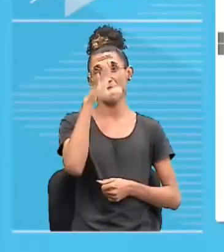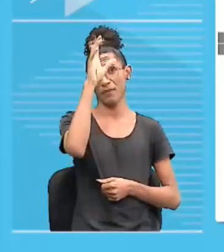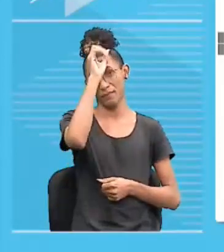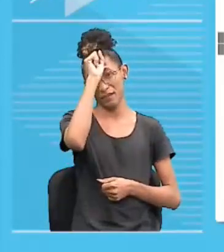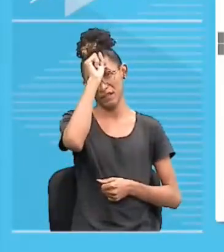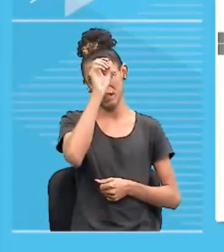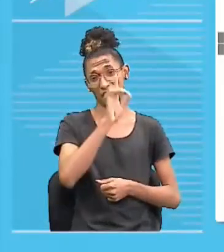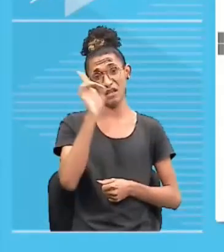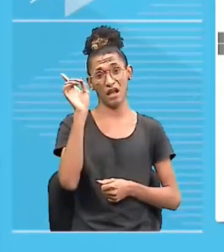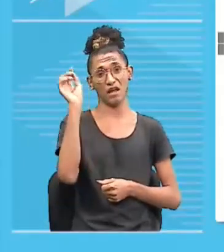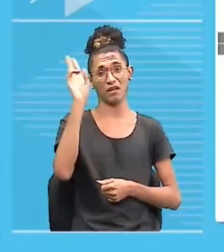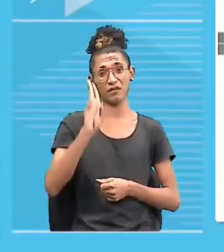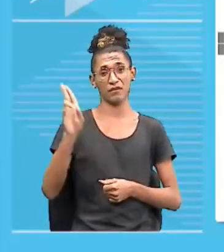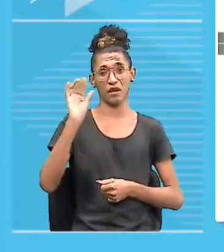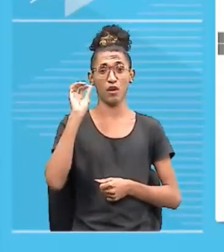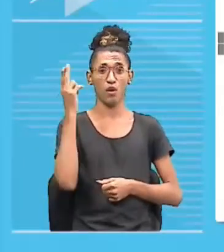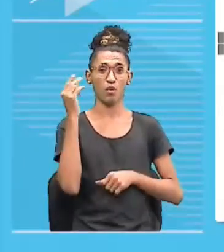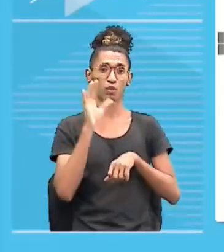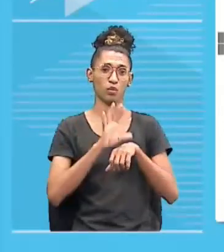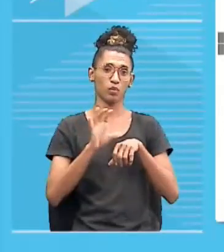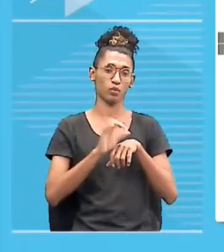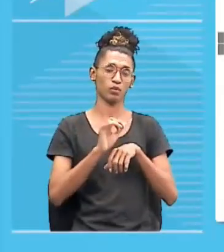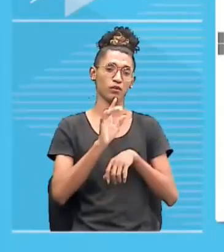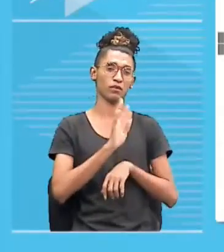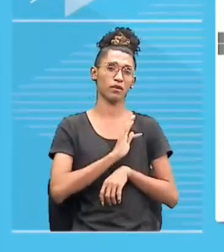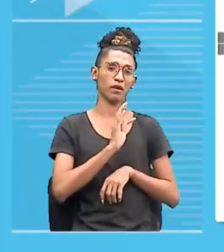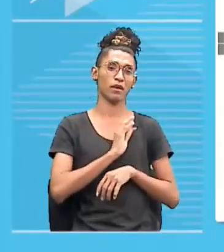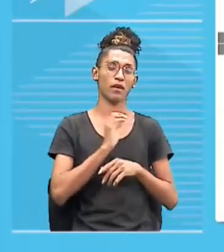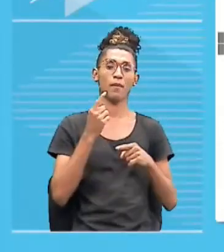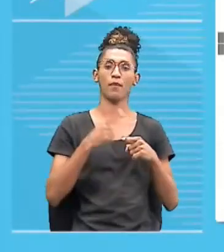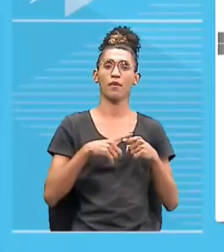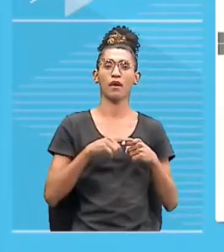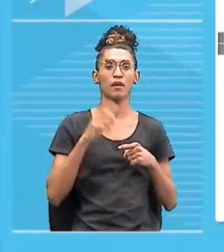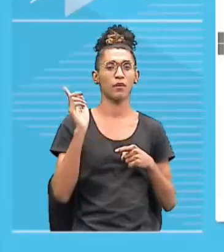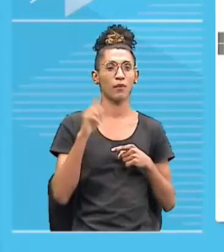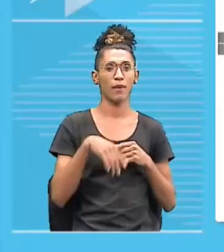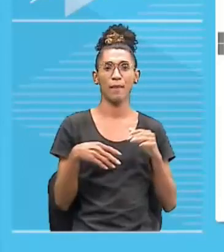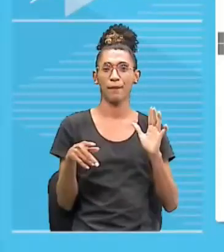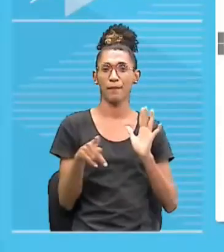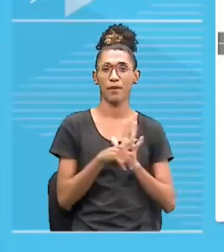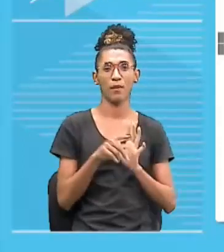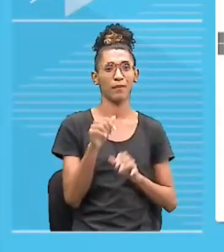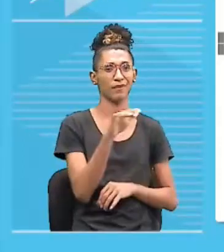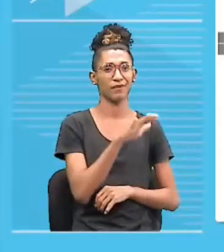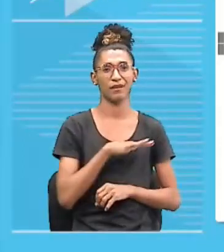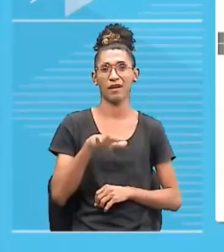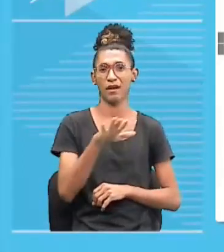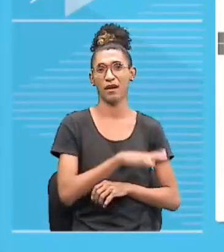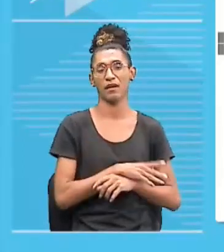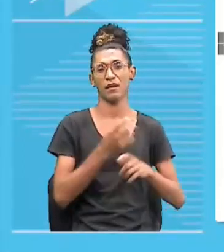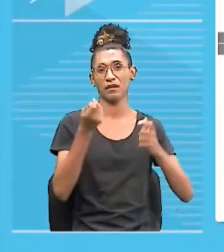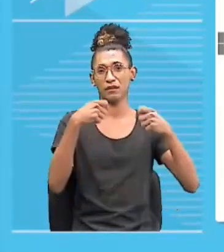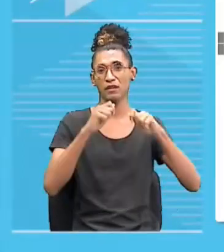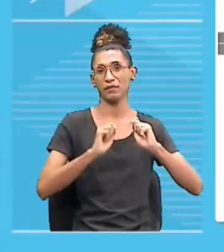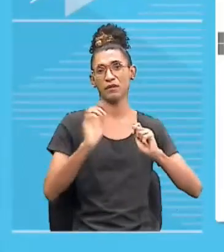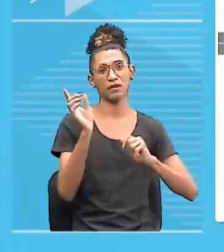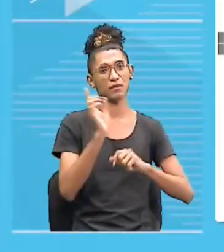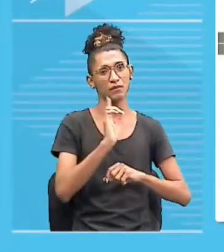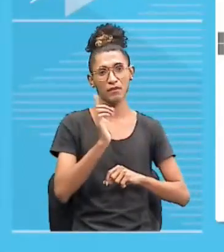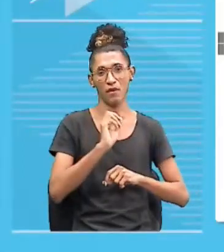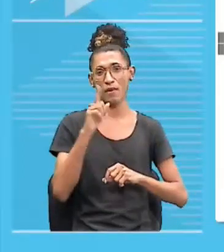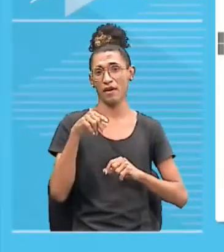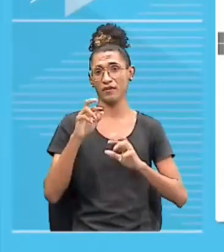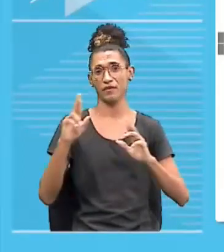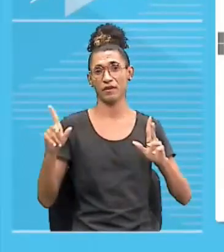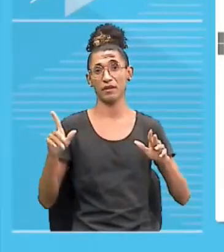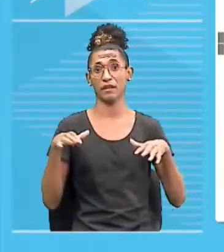na faculdade, no curso técnico, porque não é específico da área de administração, por exemplo.